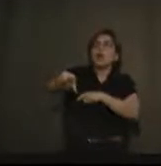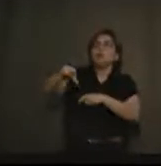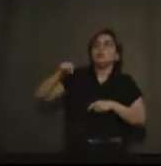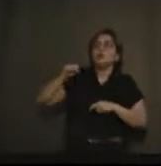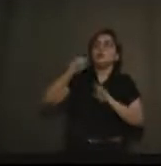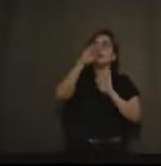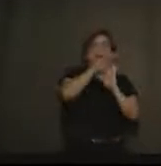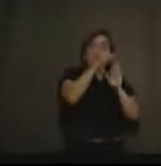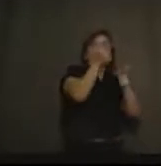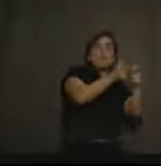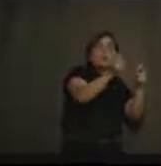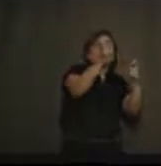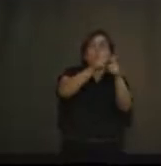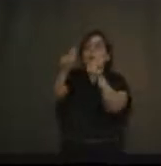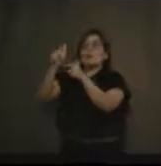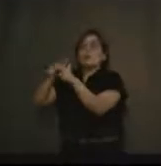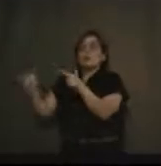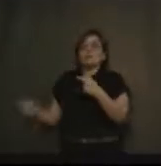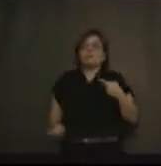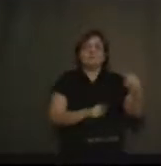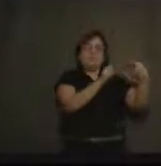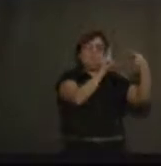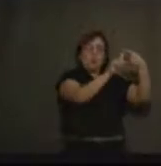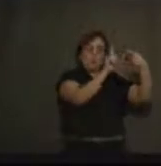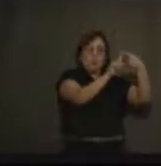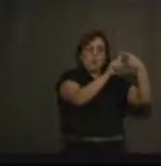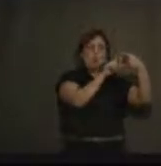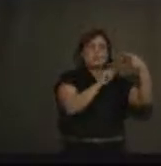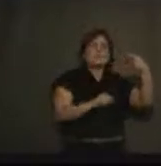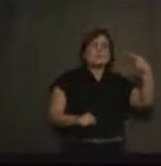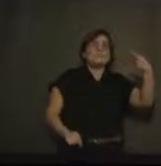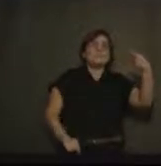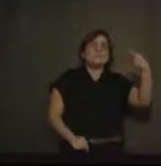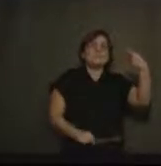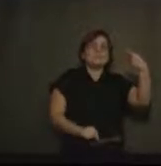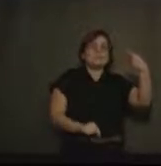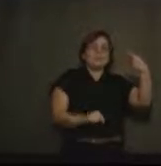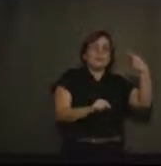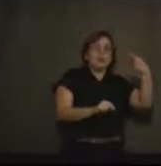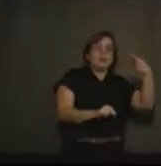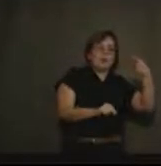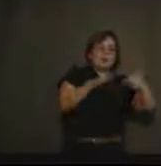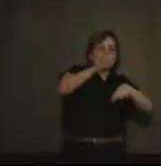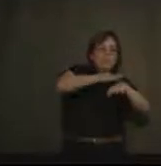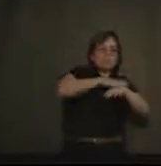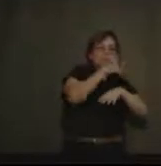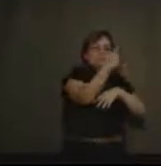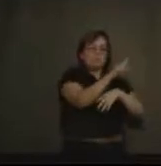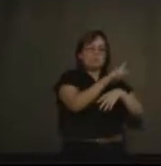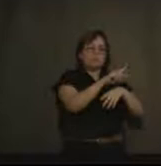problema número 1, que foi proposto pelo Weierstrass, dizia respeito ao,